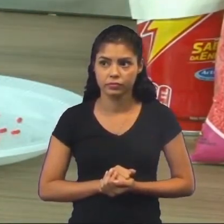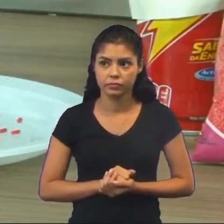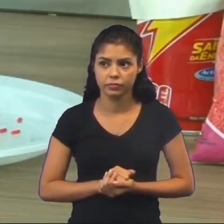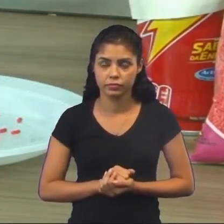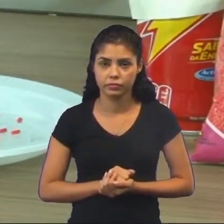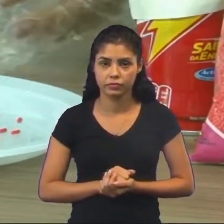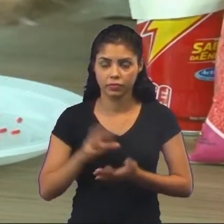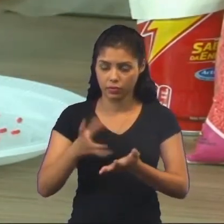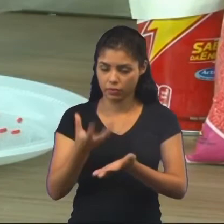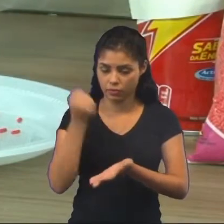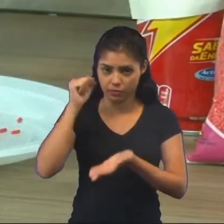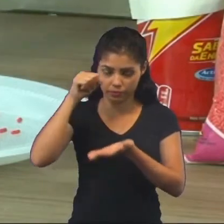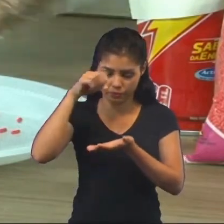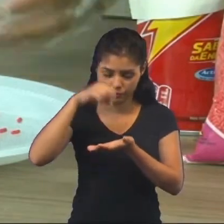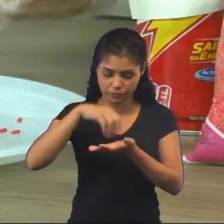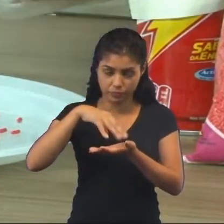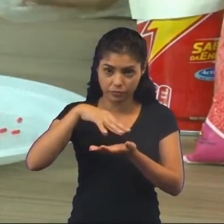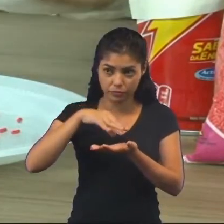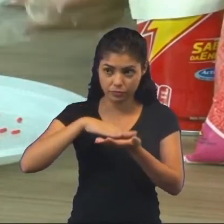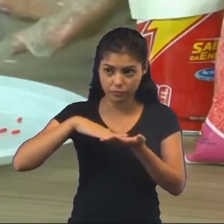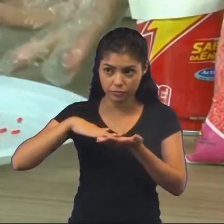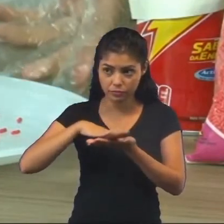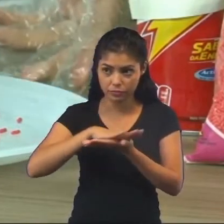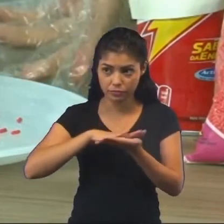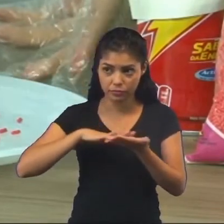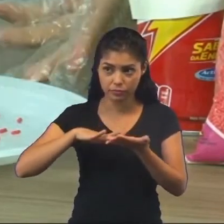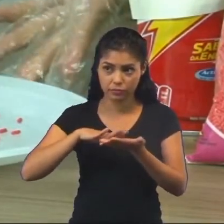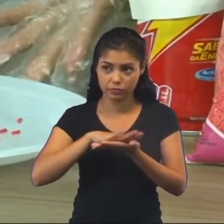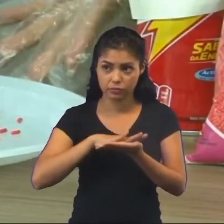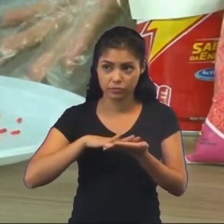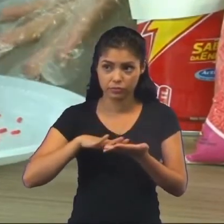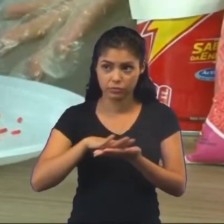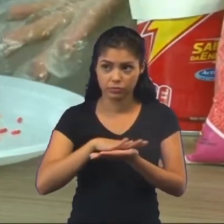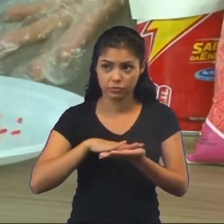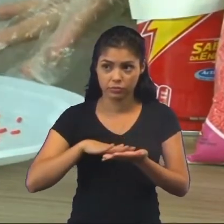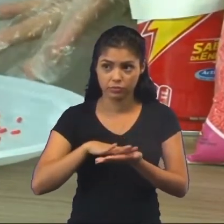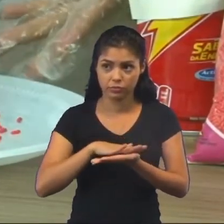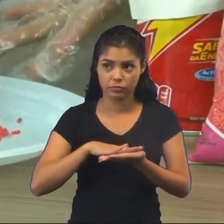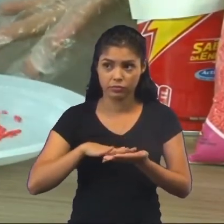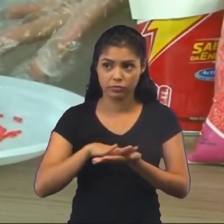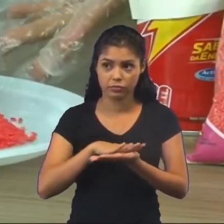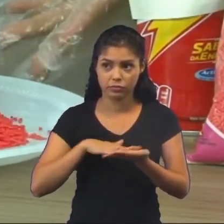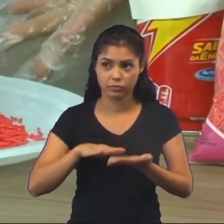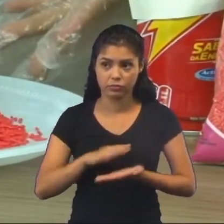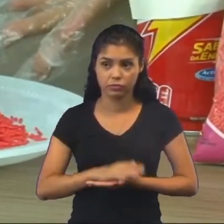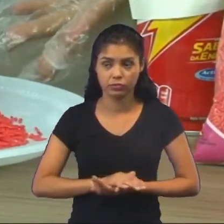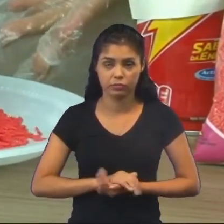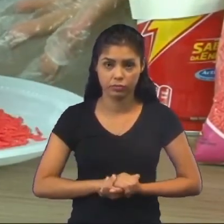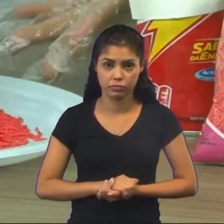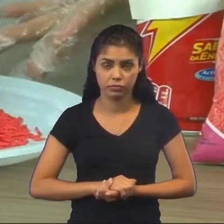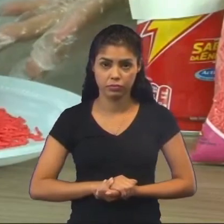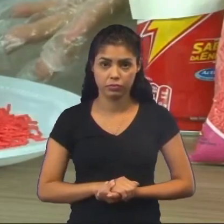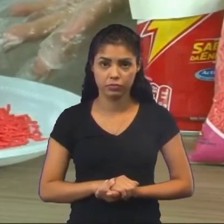Vou pegar o brigadeiro, passar aqui no granulado, tá?